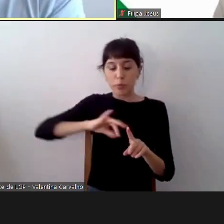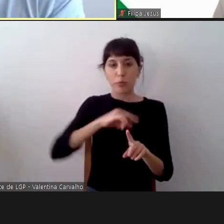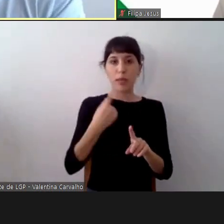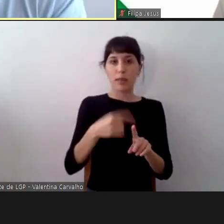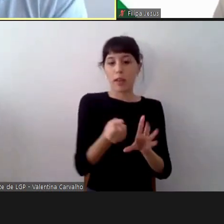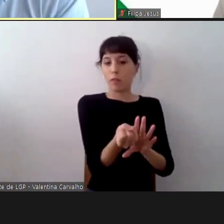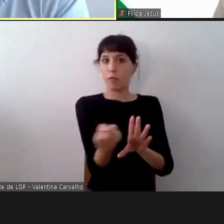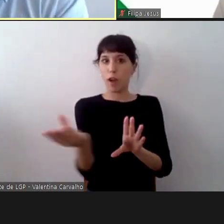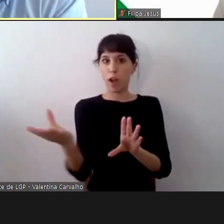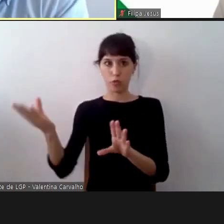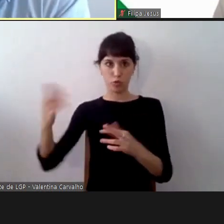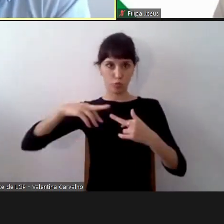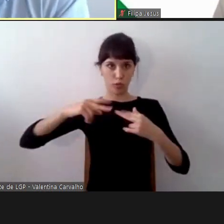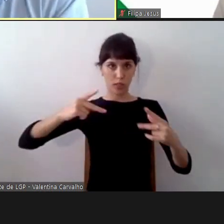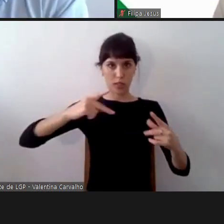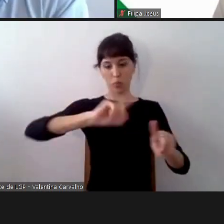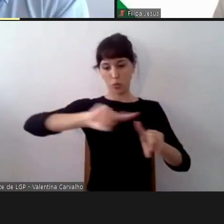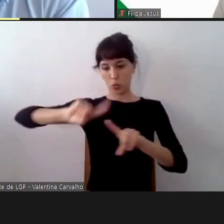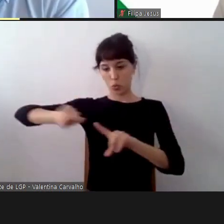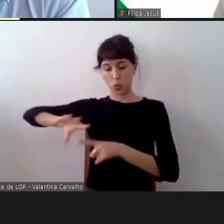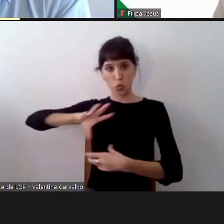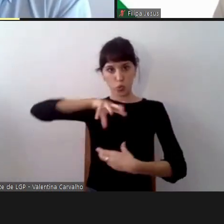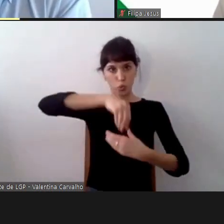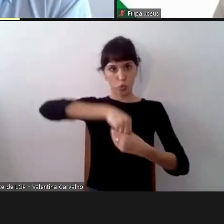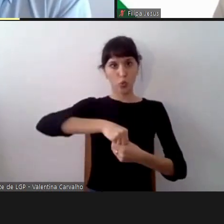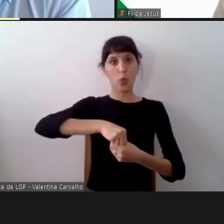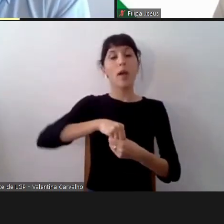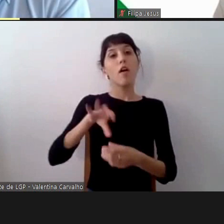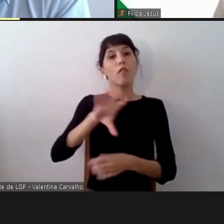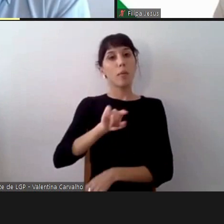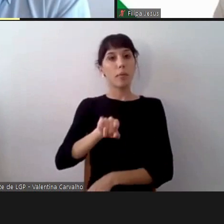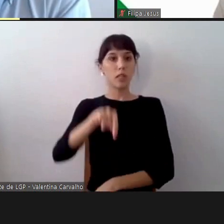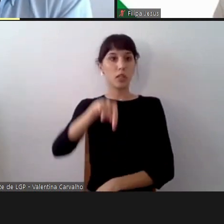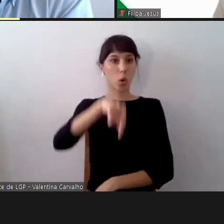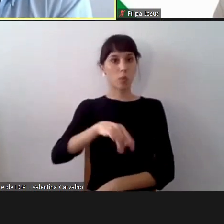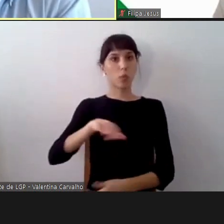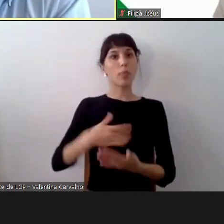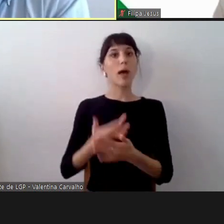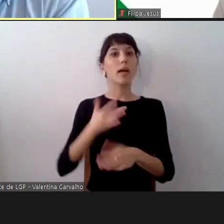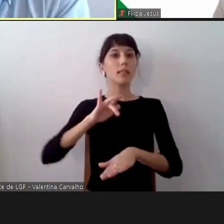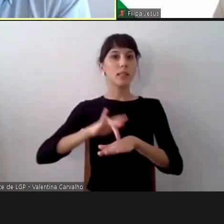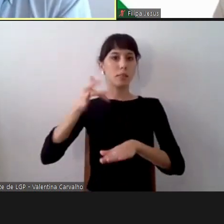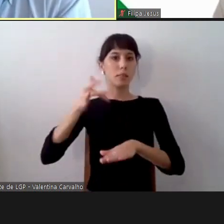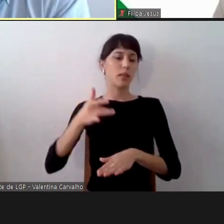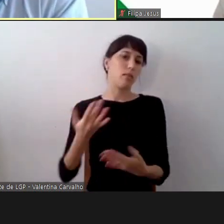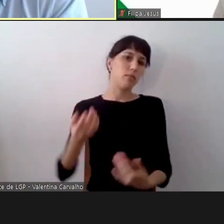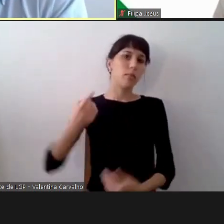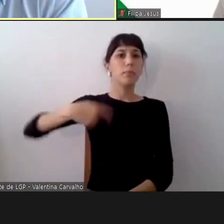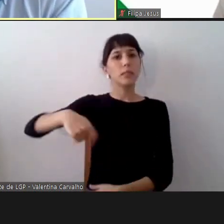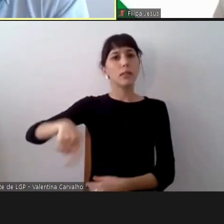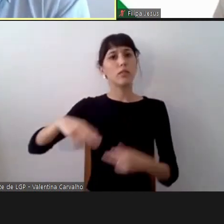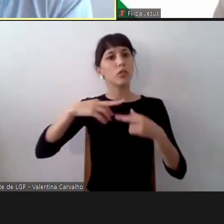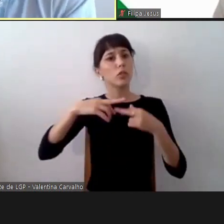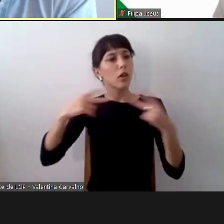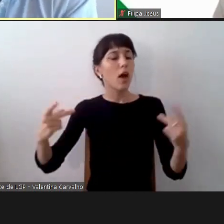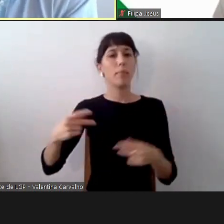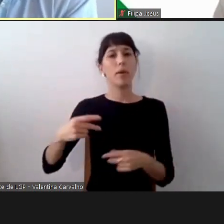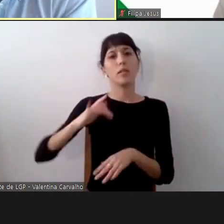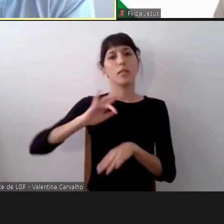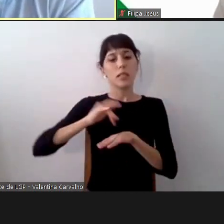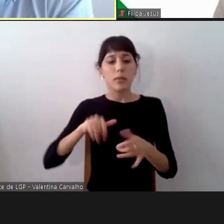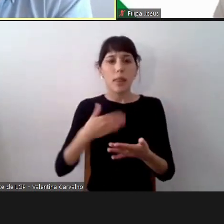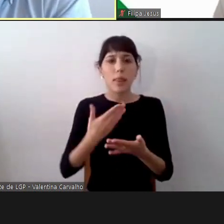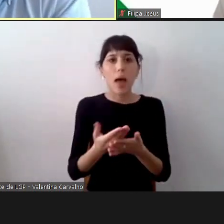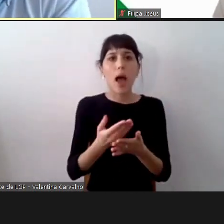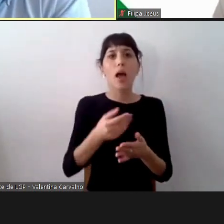de municípios nessa CIM, e dessa forma, num primeiramente, sensibilizar os seus presidentes de Câmara, sensibilizar os executivos, e, portanto, há uma ação que